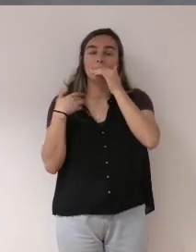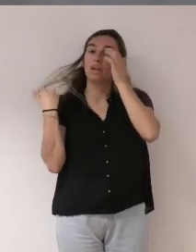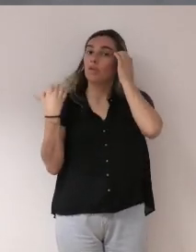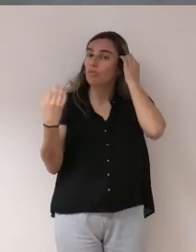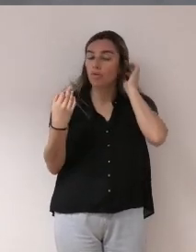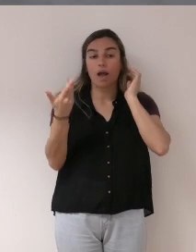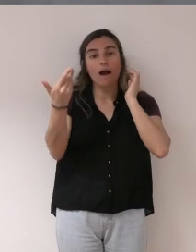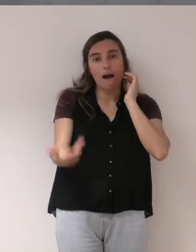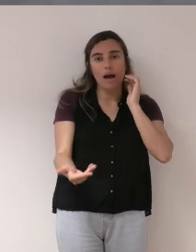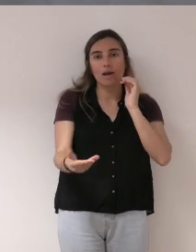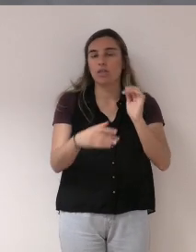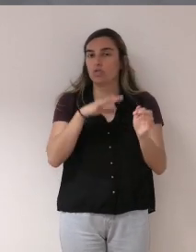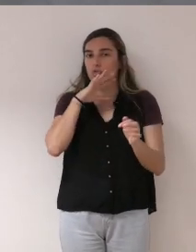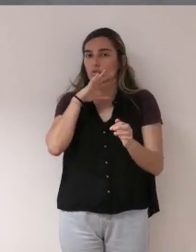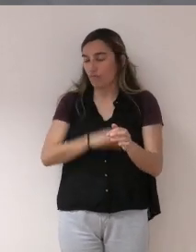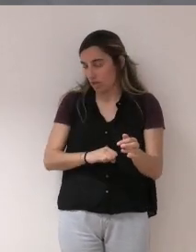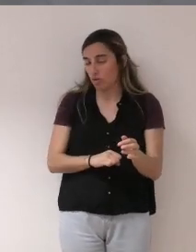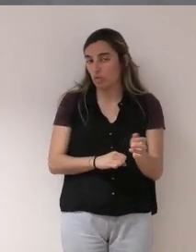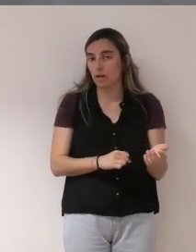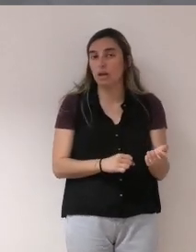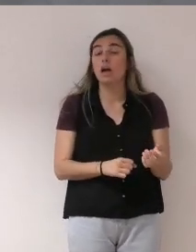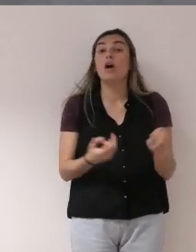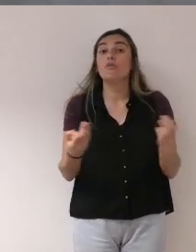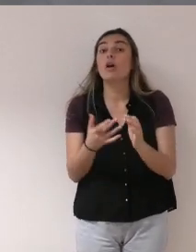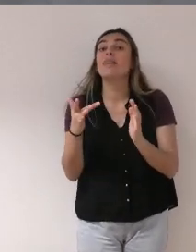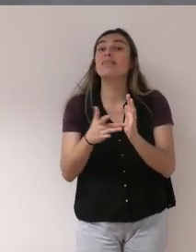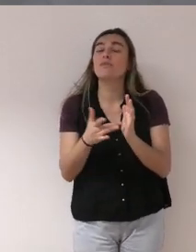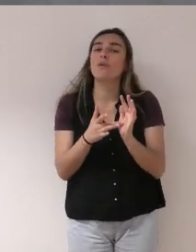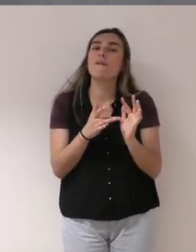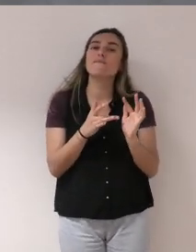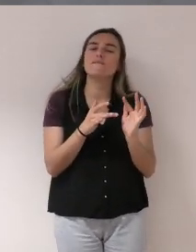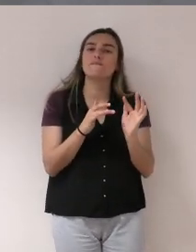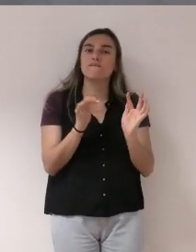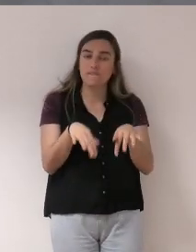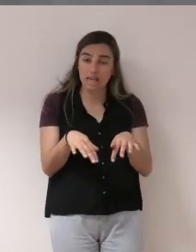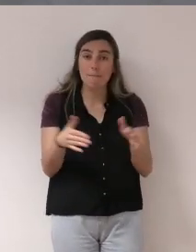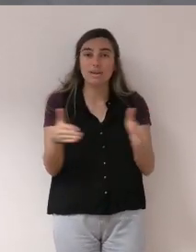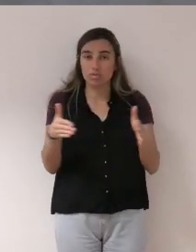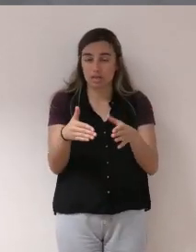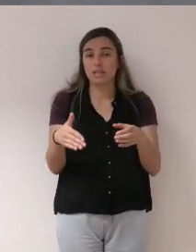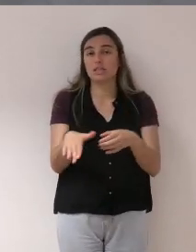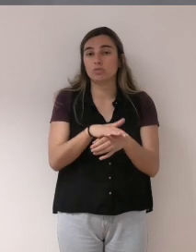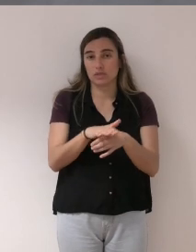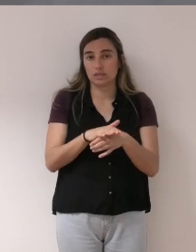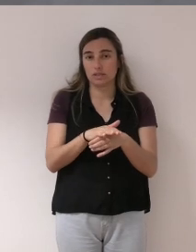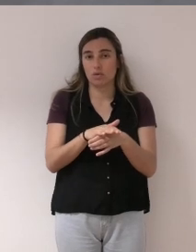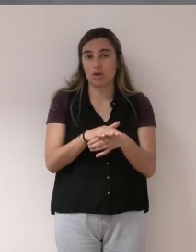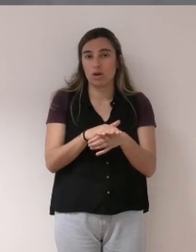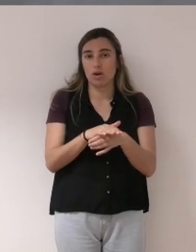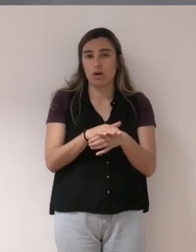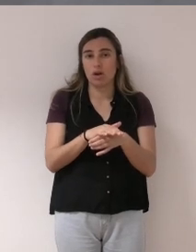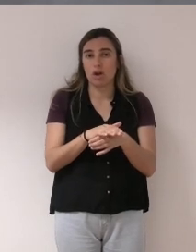uma certa omnipresença do fim. Ou seja, os livros terminam e terminam mesmo na maior parte dos casos e nós temos dificuldade em imaginar